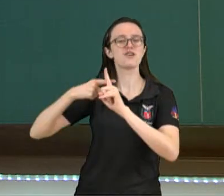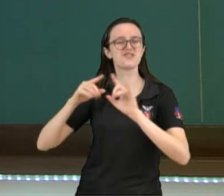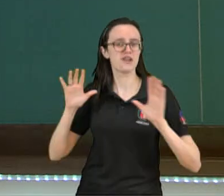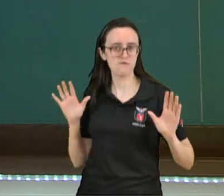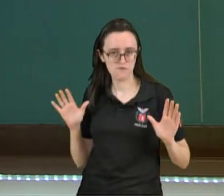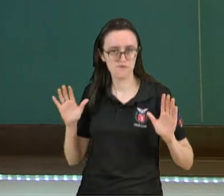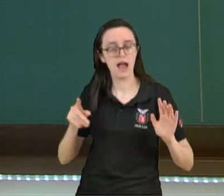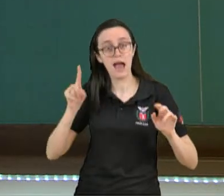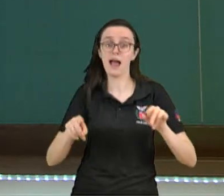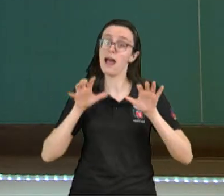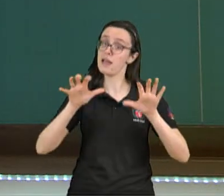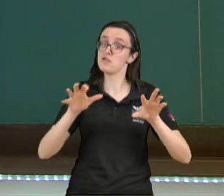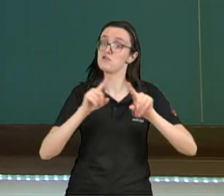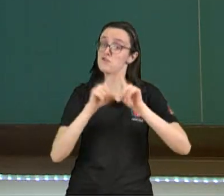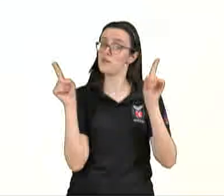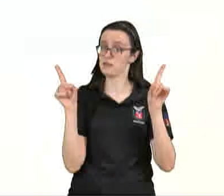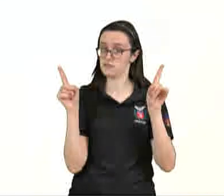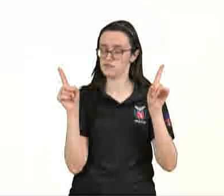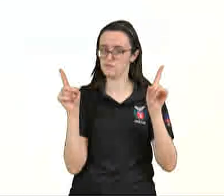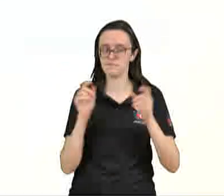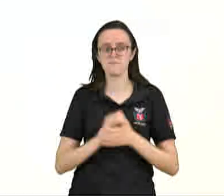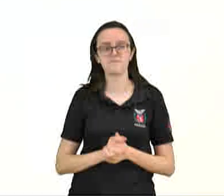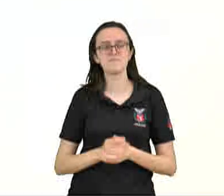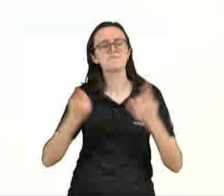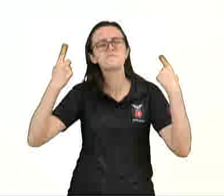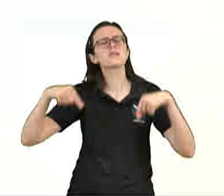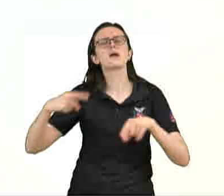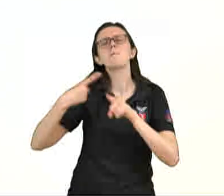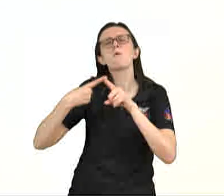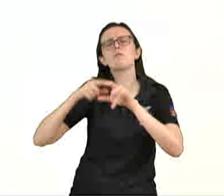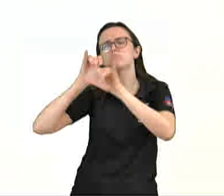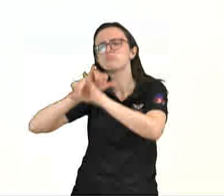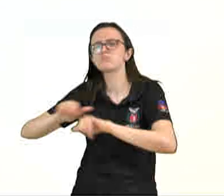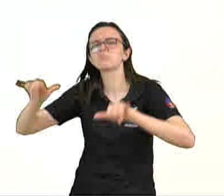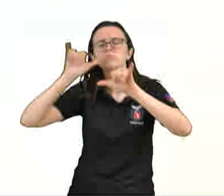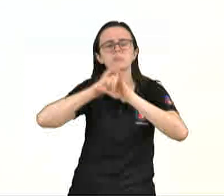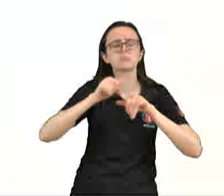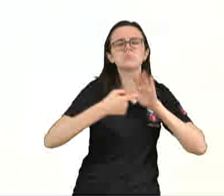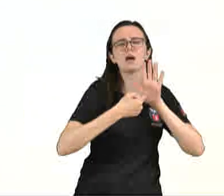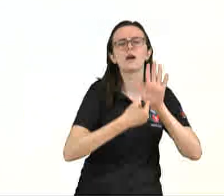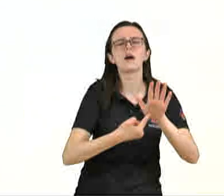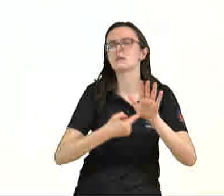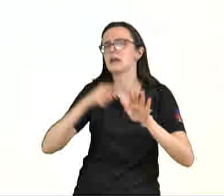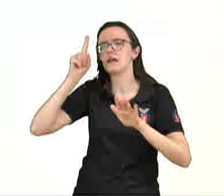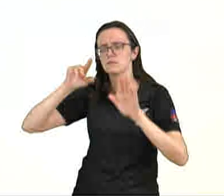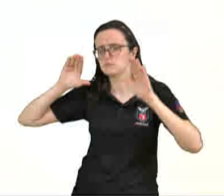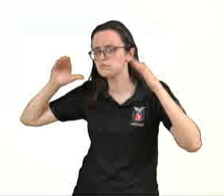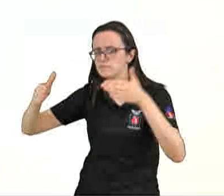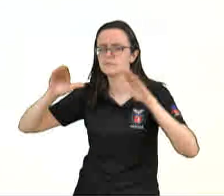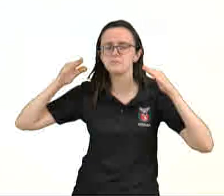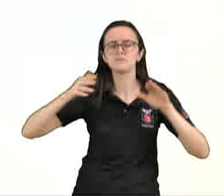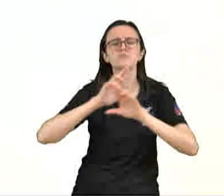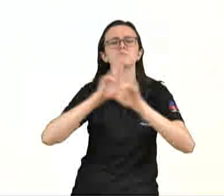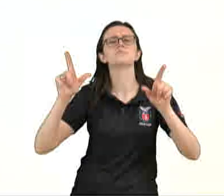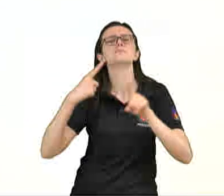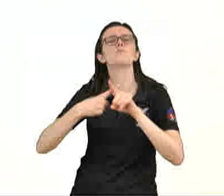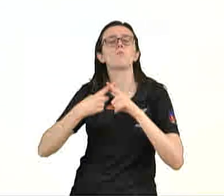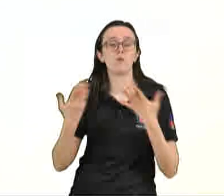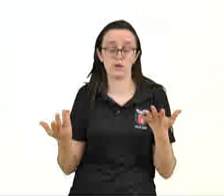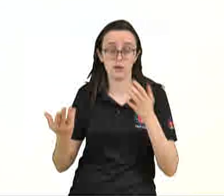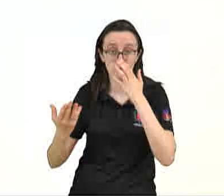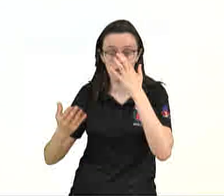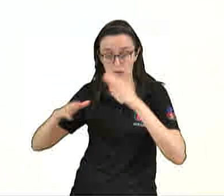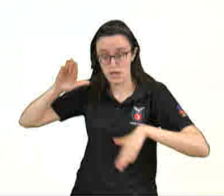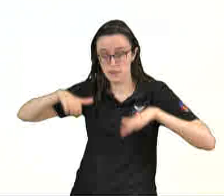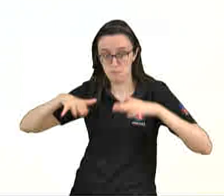foi essa a diferença. E por que que essas notícias elas foram apresentadas com foco diferente? Então, dependendo